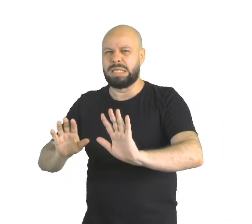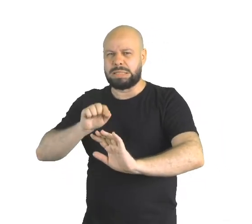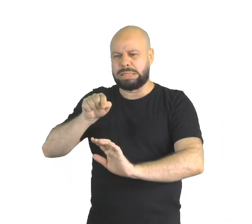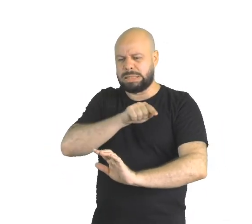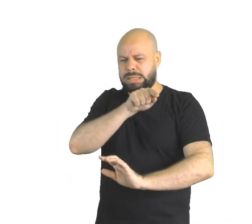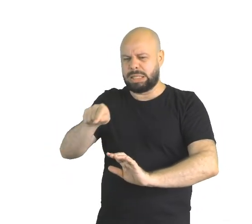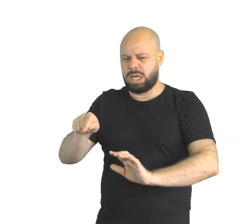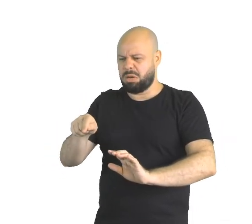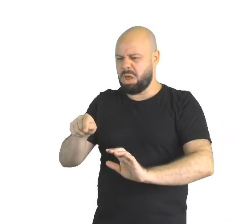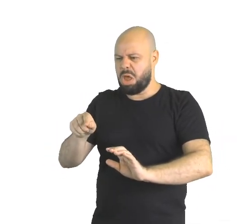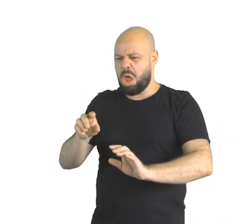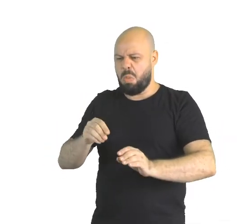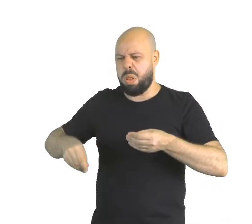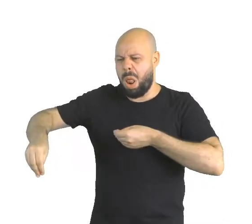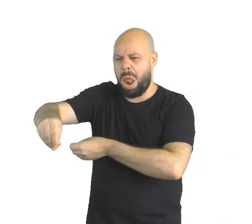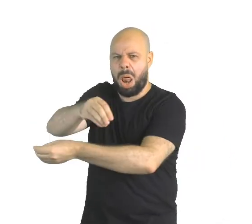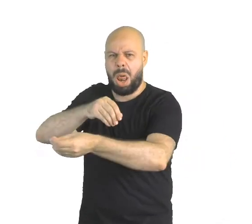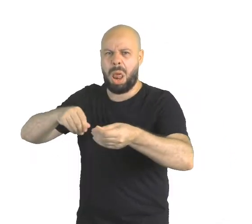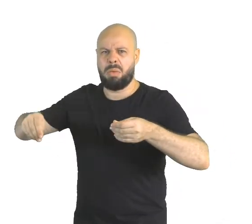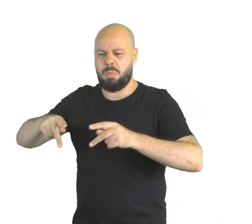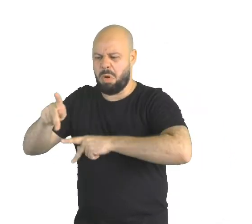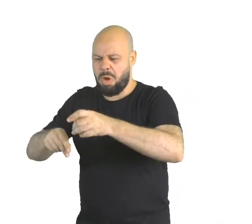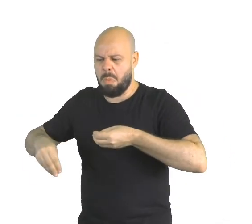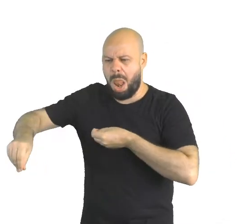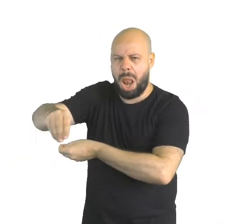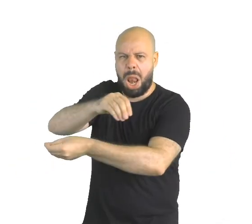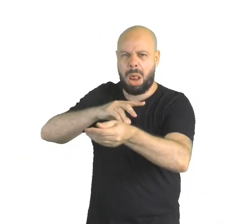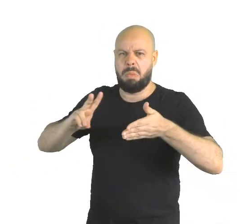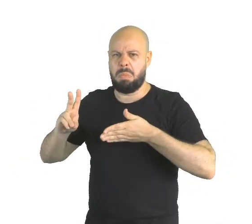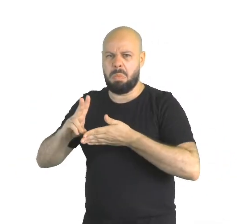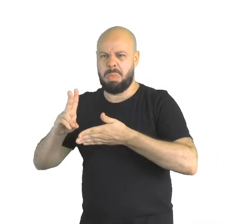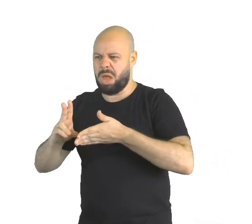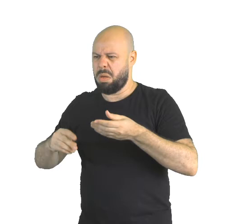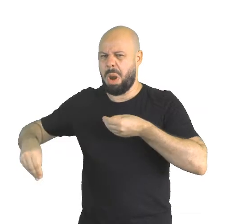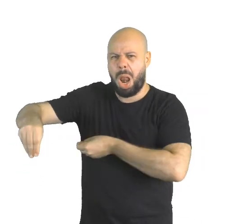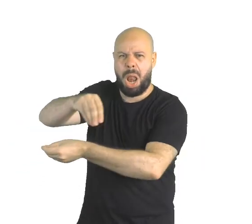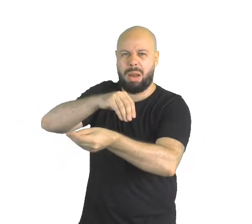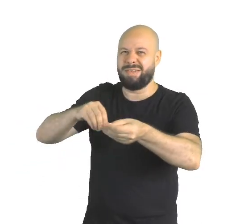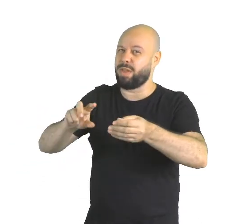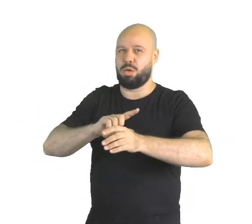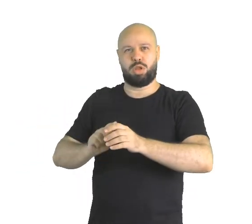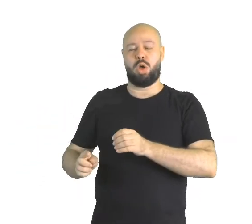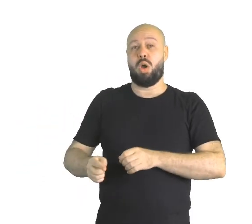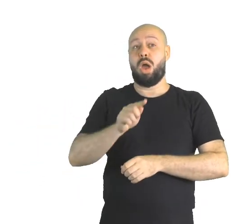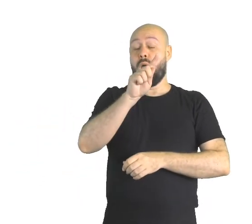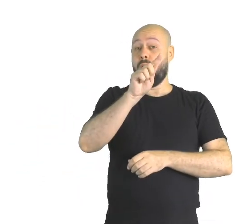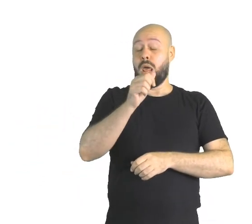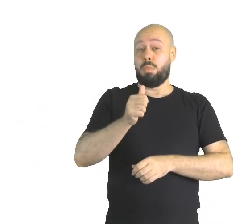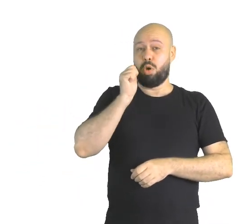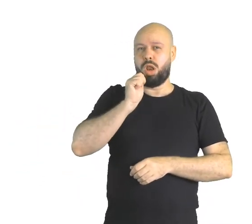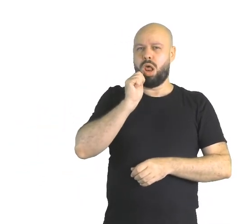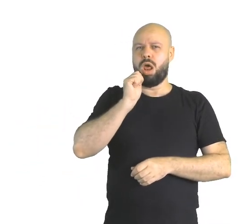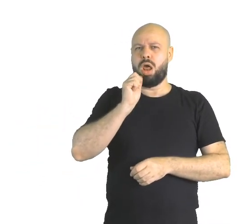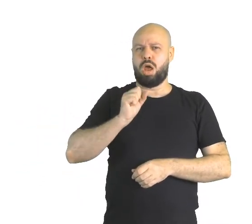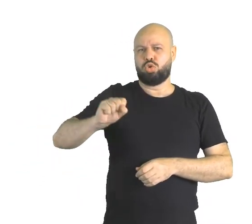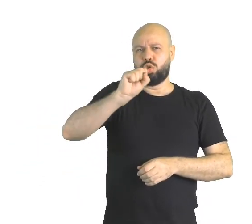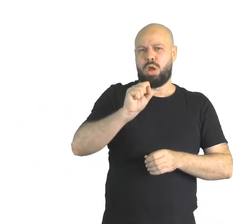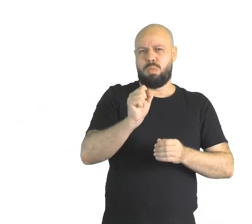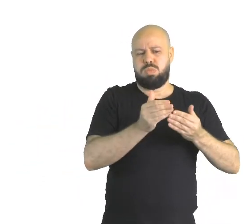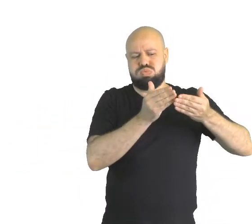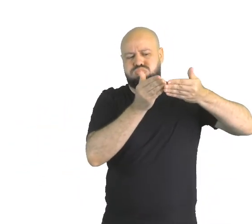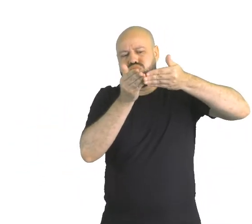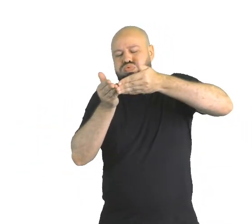do português com o nativo, né, para não legitimar essa mistura, eles preferiam trazer mulheres solteiras, tá, de Portugal para